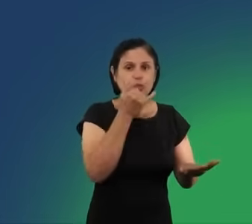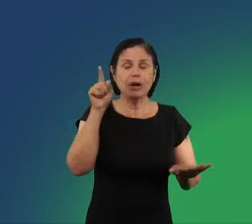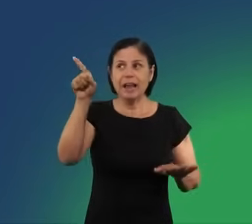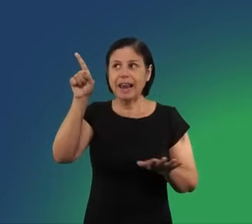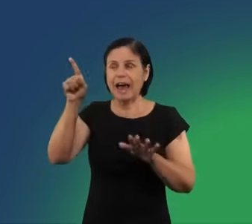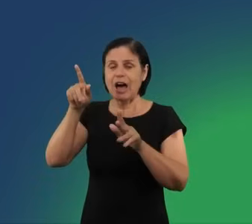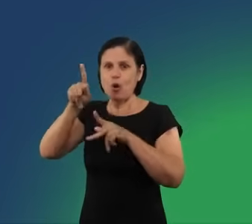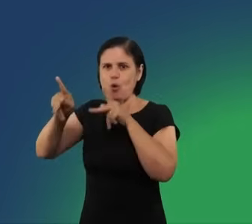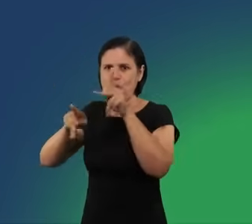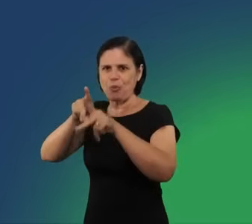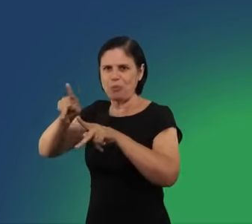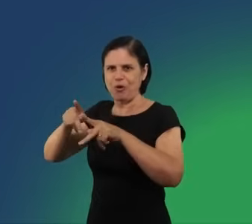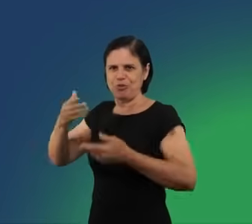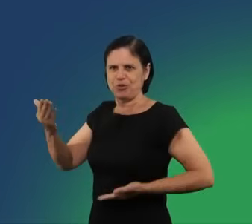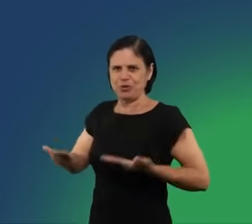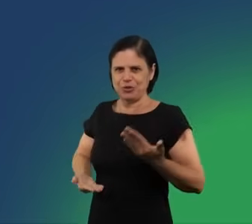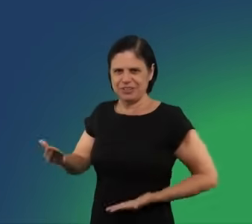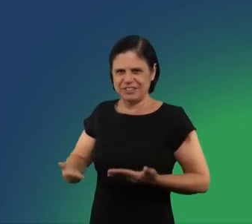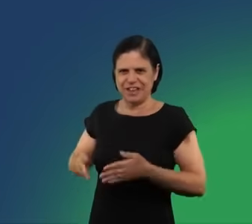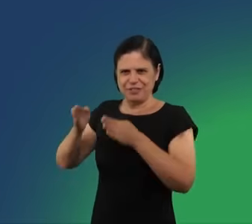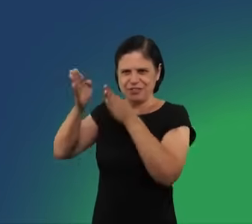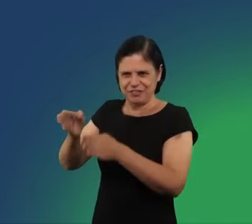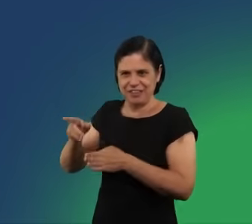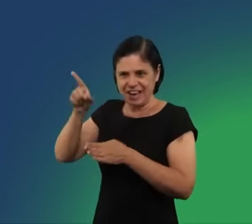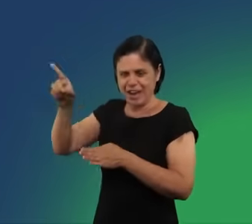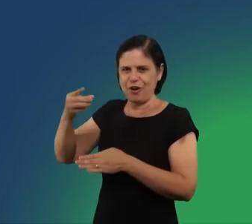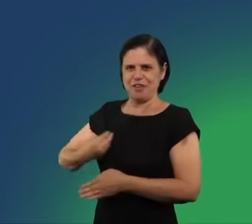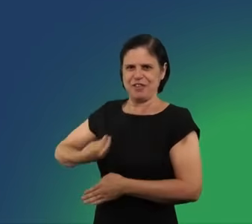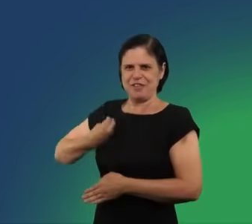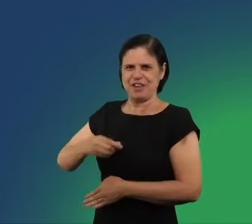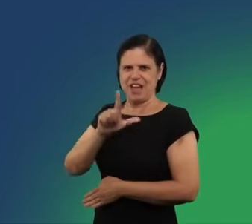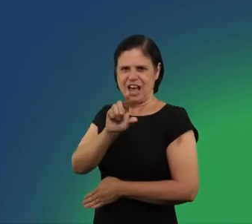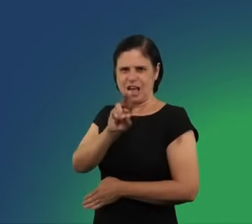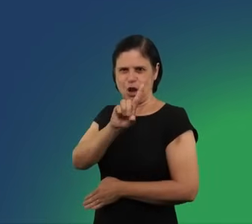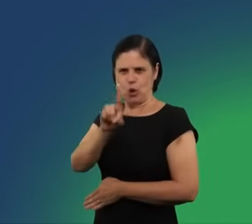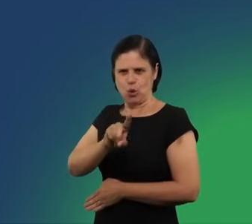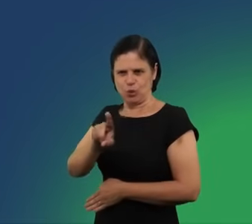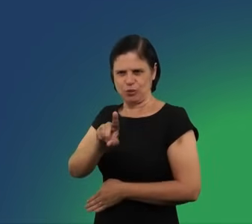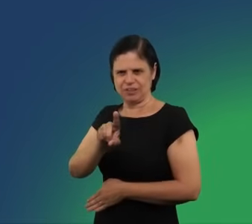luz, e os reis da terra darão para sua